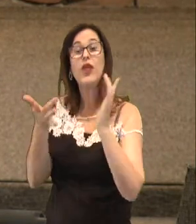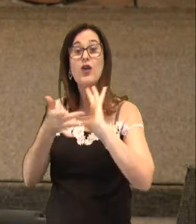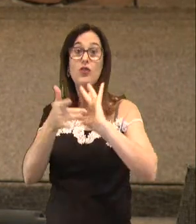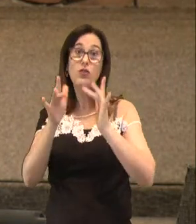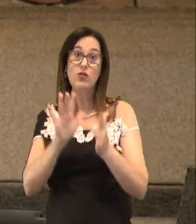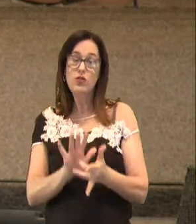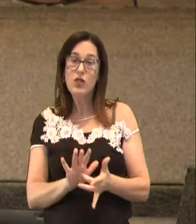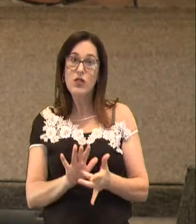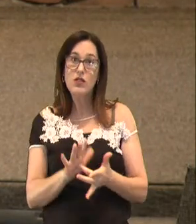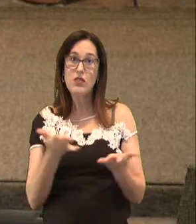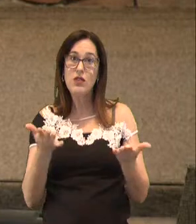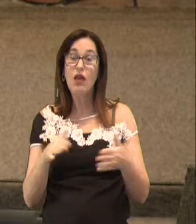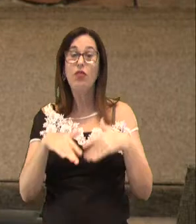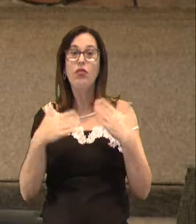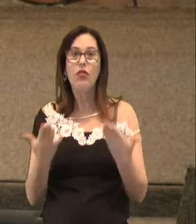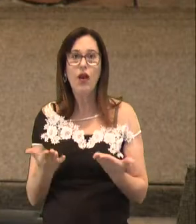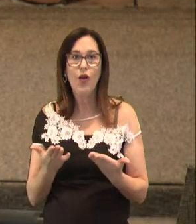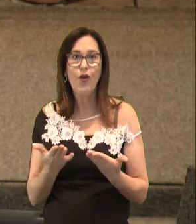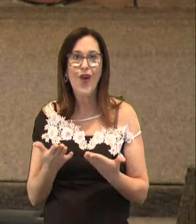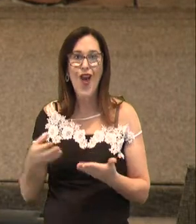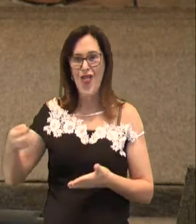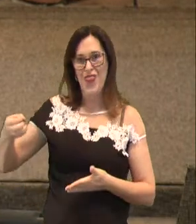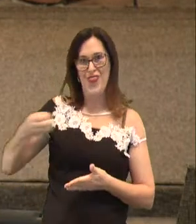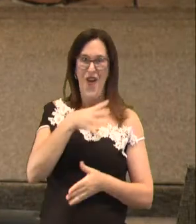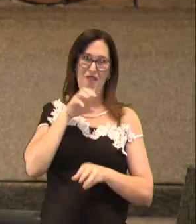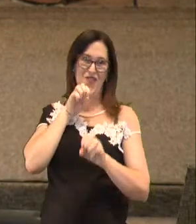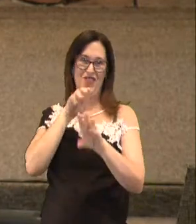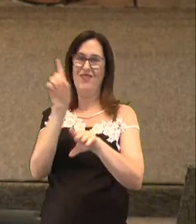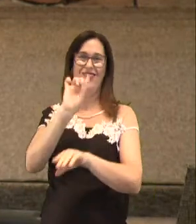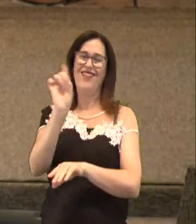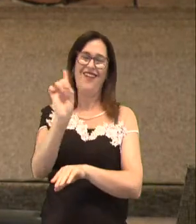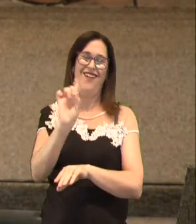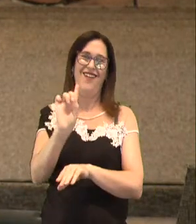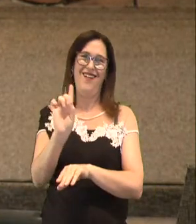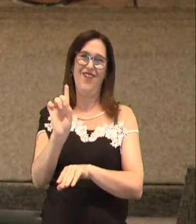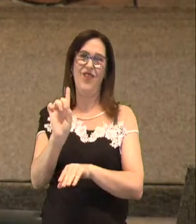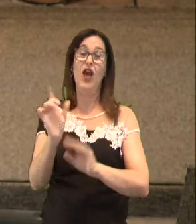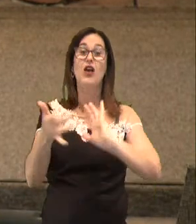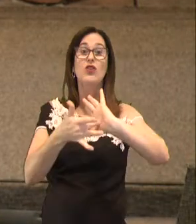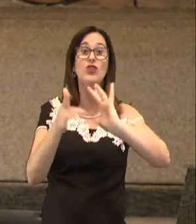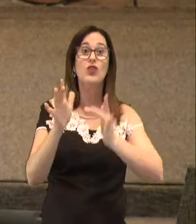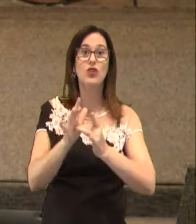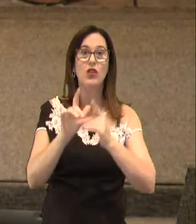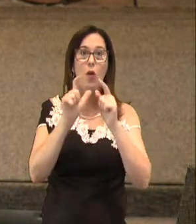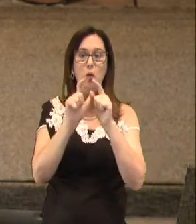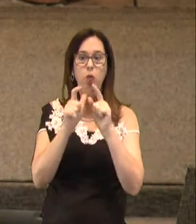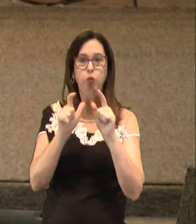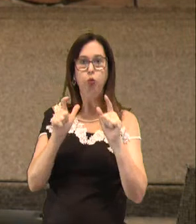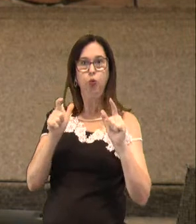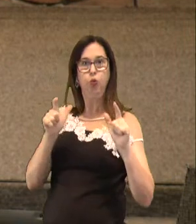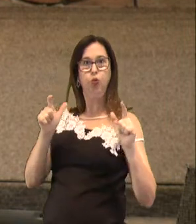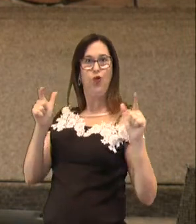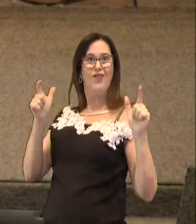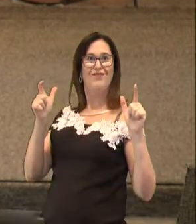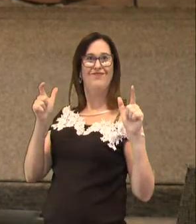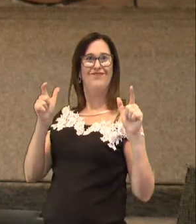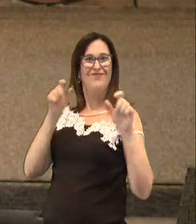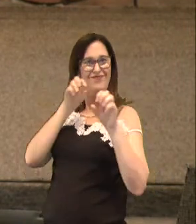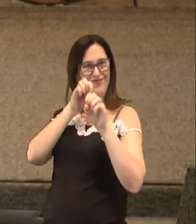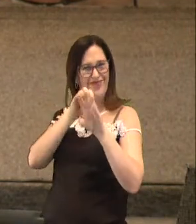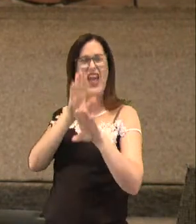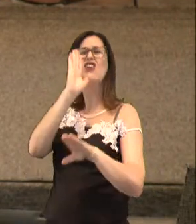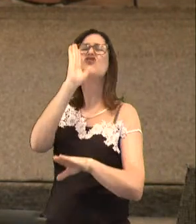então não estava trazendo novas lições, Jesus estava amplificando lições